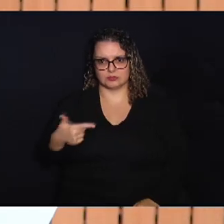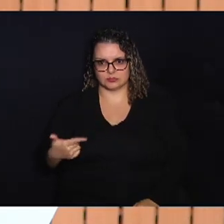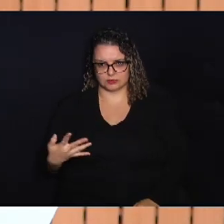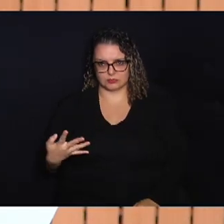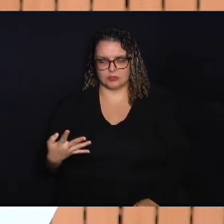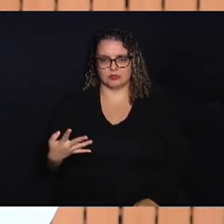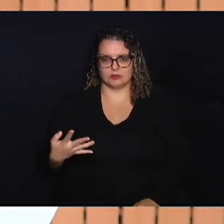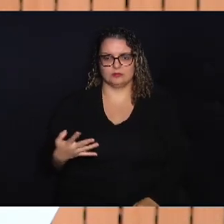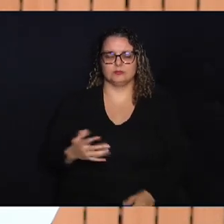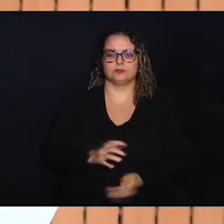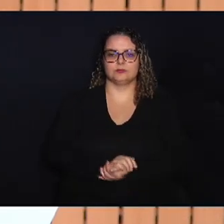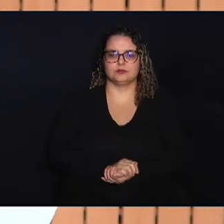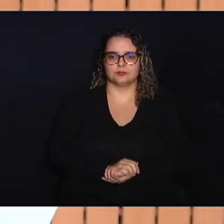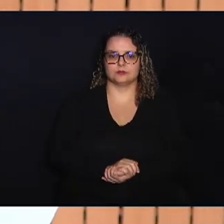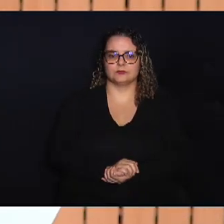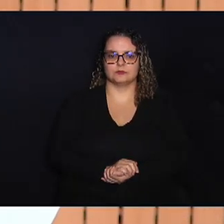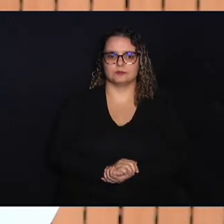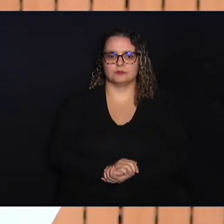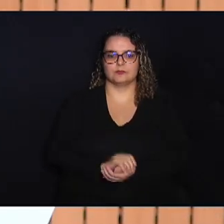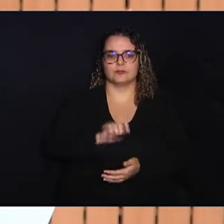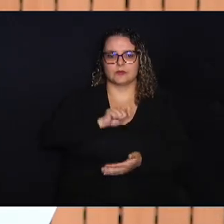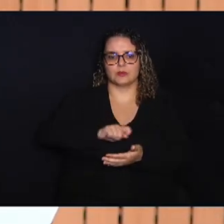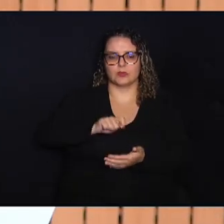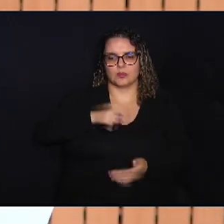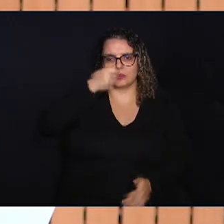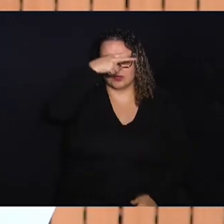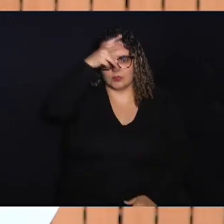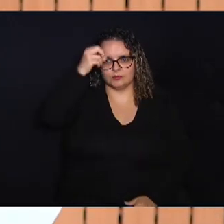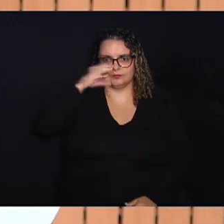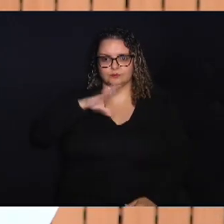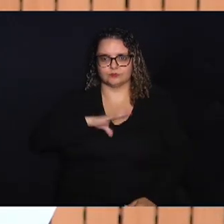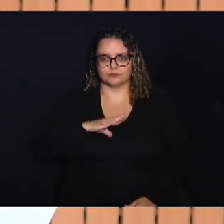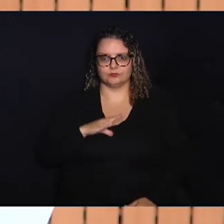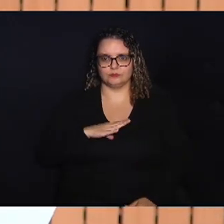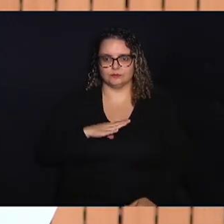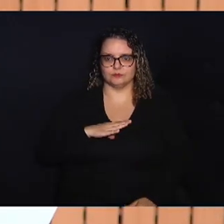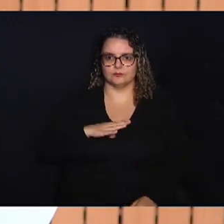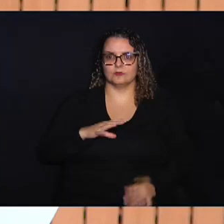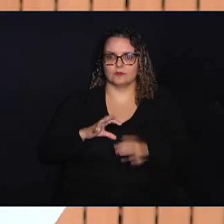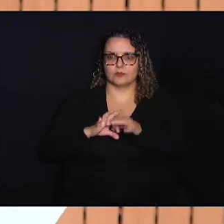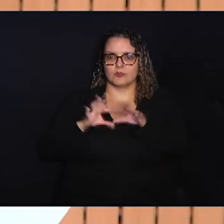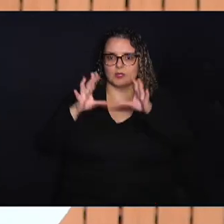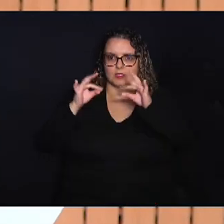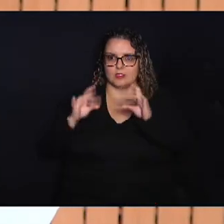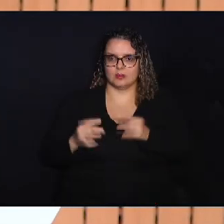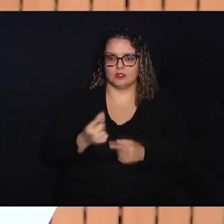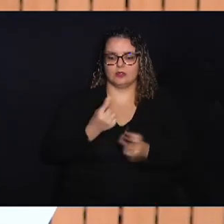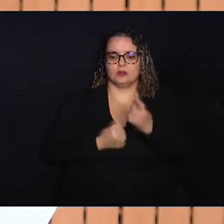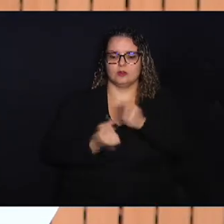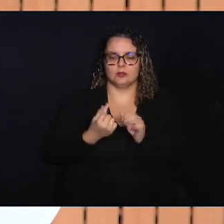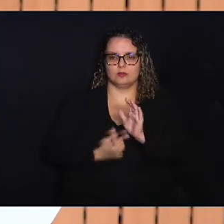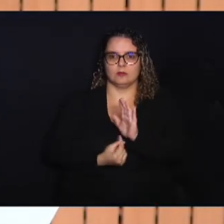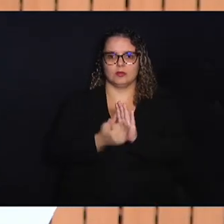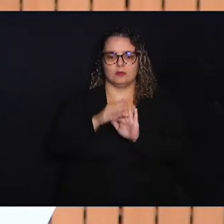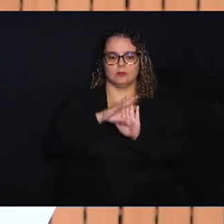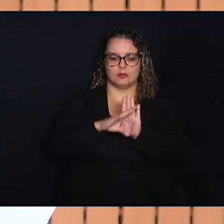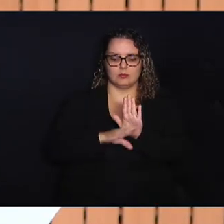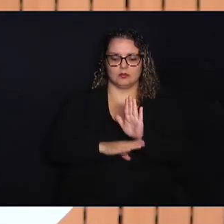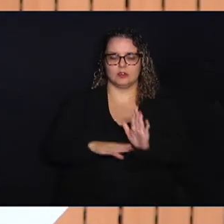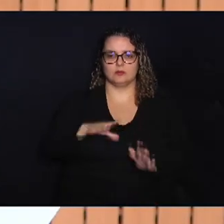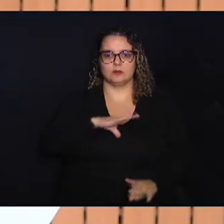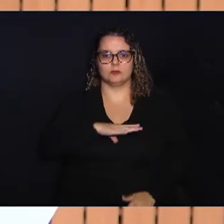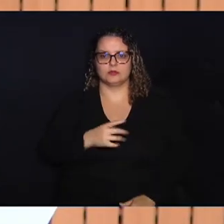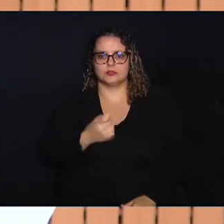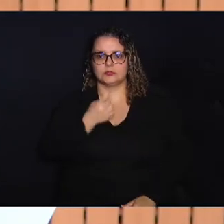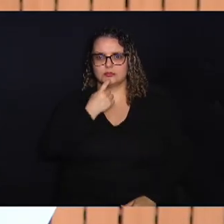processo 242071, de autoria do prefeito municipal, que dispõe sobre o orçamento-programa do município de